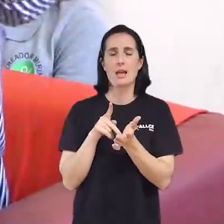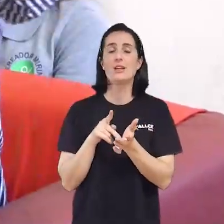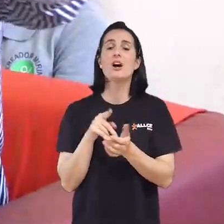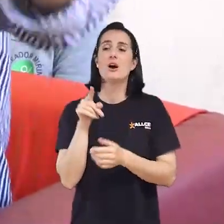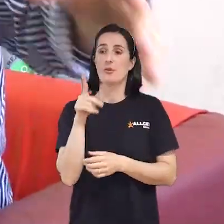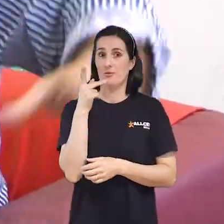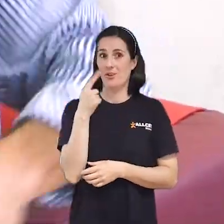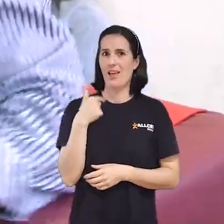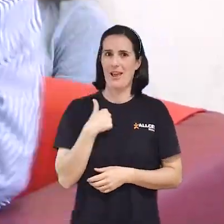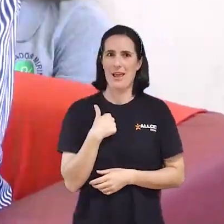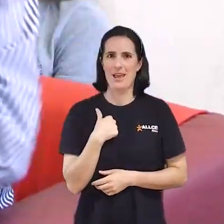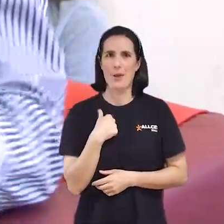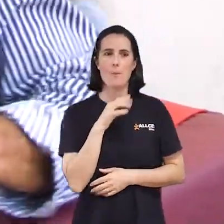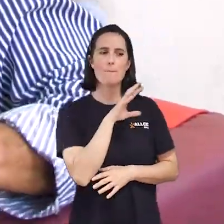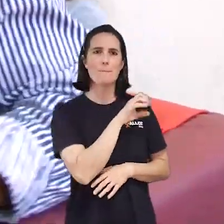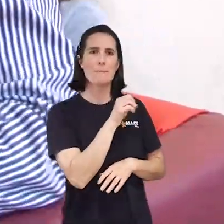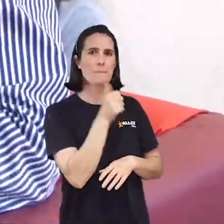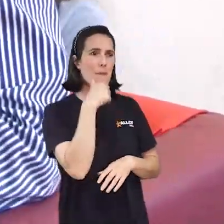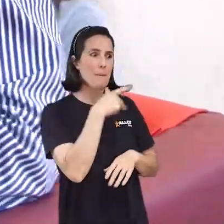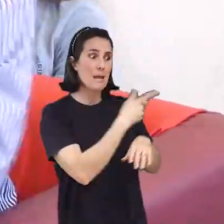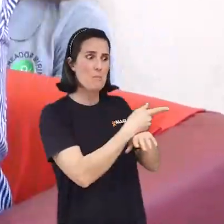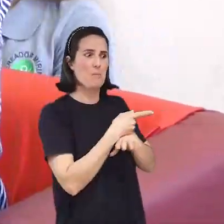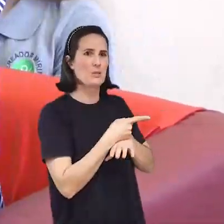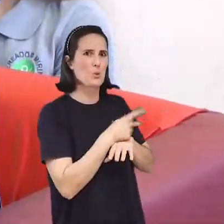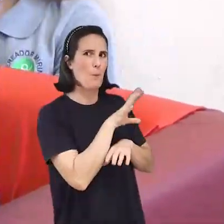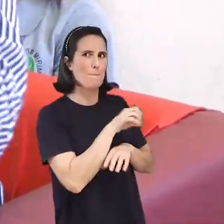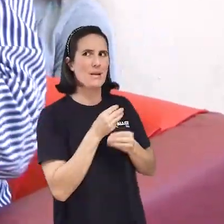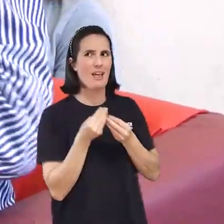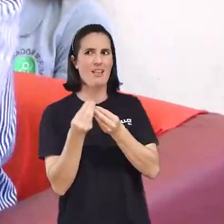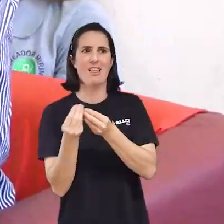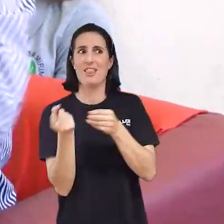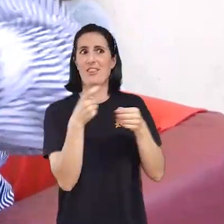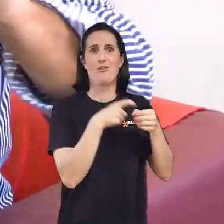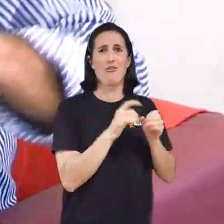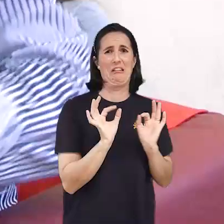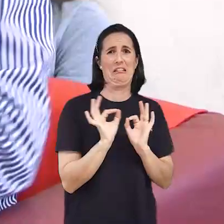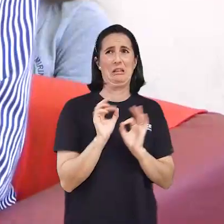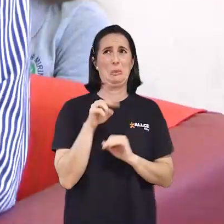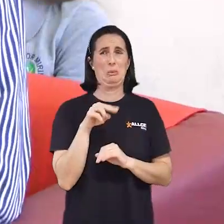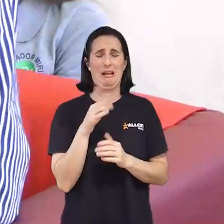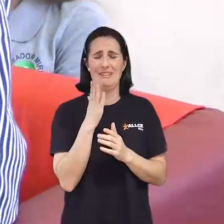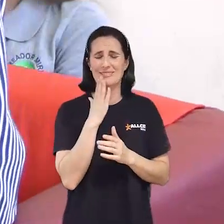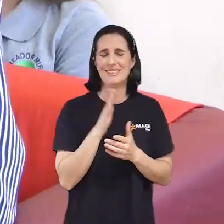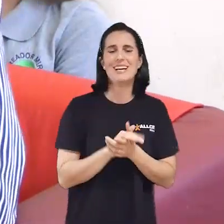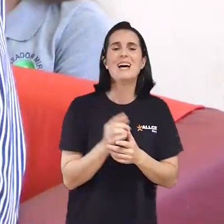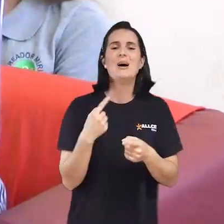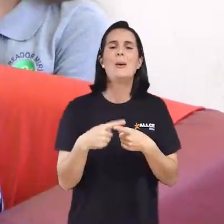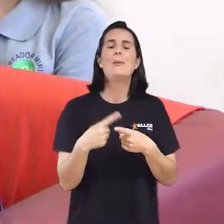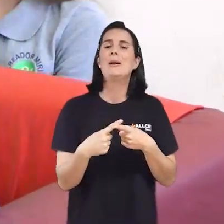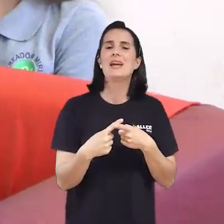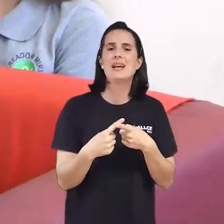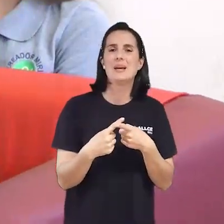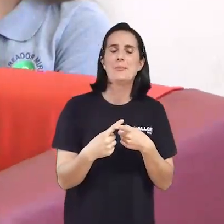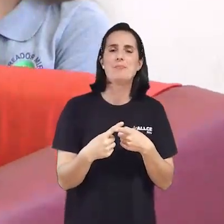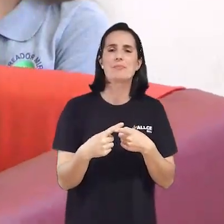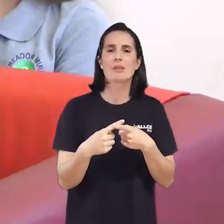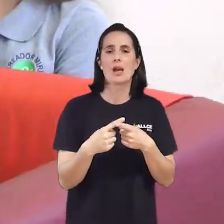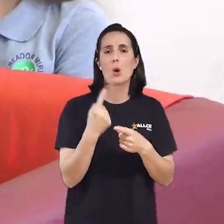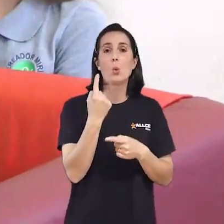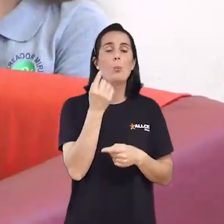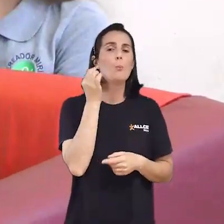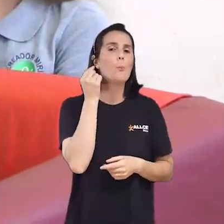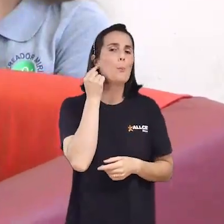lá, brigavam. Eu procurava ser da turma do paz e amor, né? Tinha umas namoradinhas na